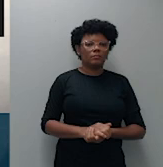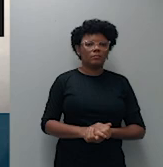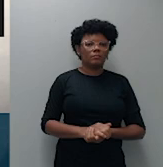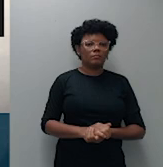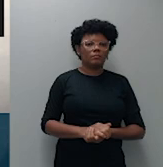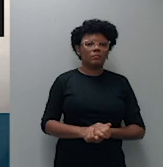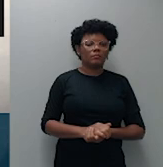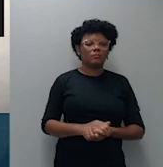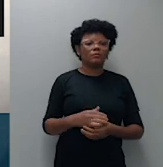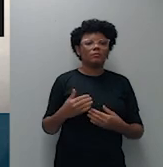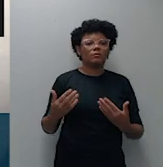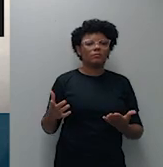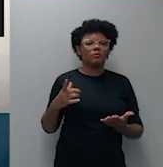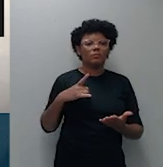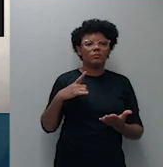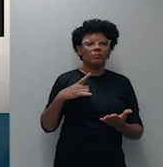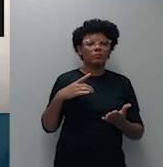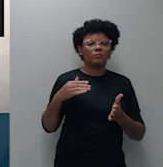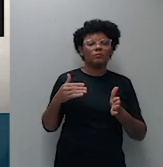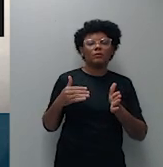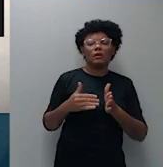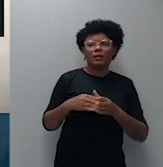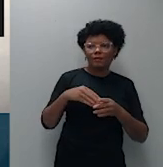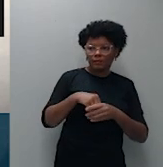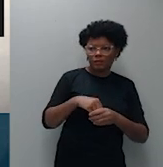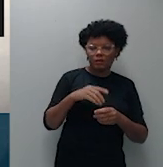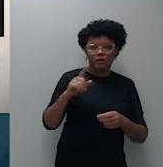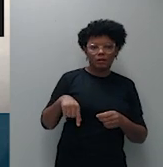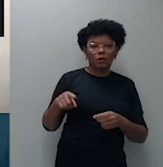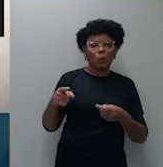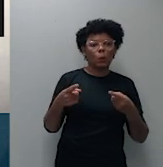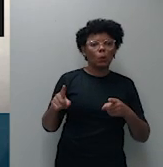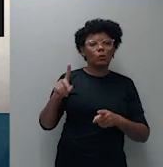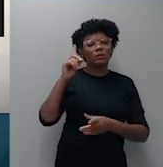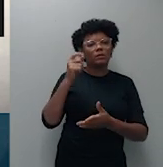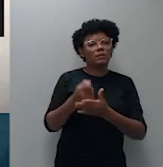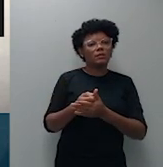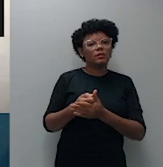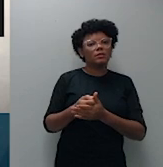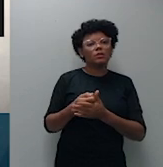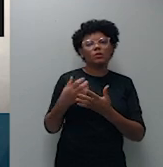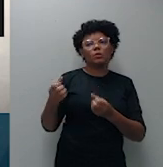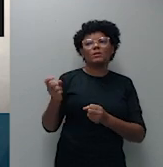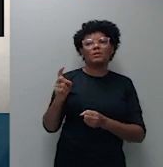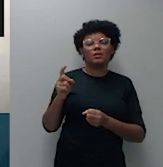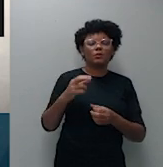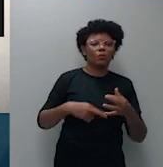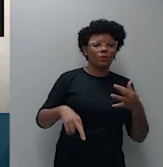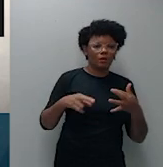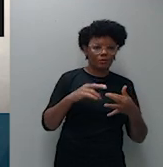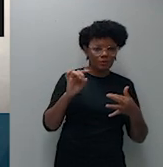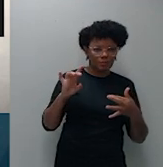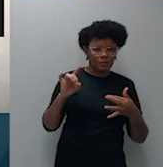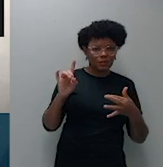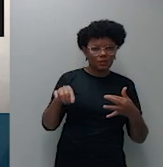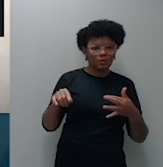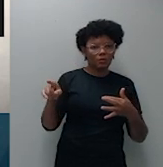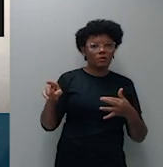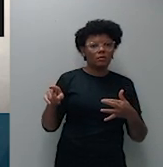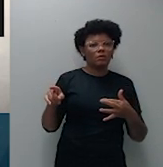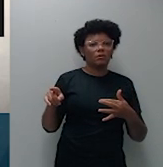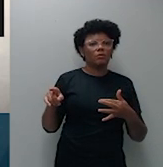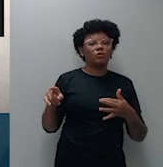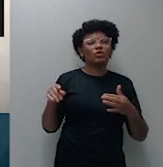então é interposto contra decisão que não admitiu recurso especial